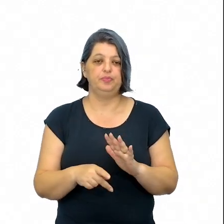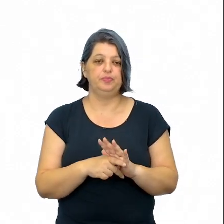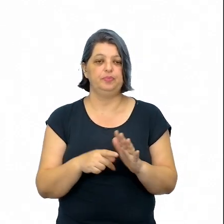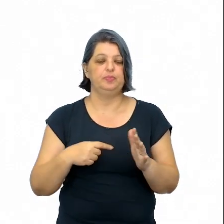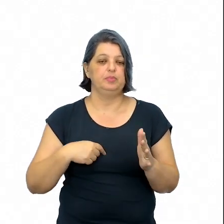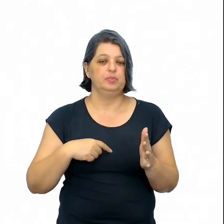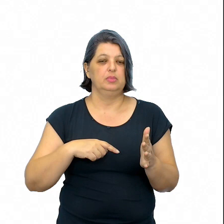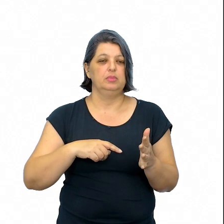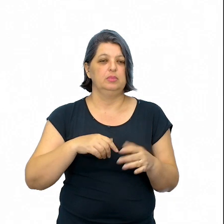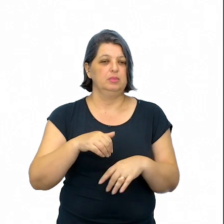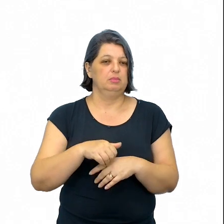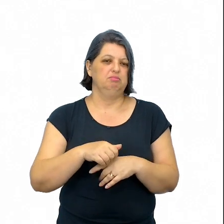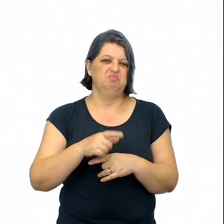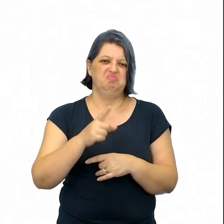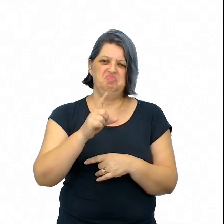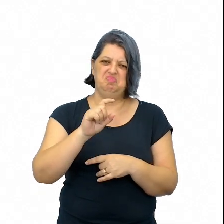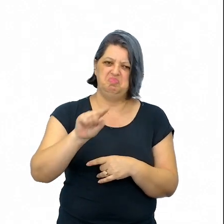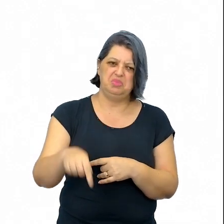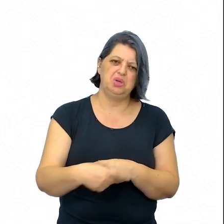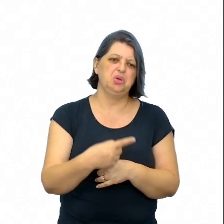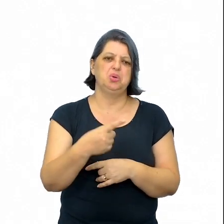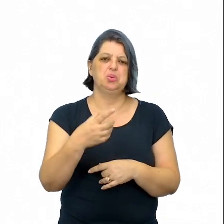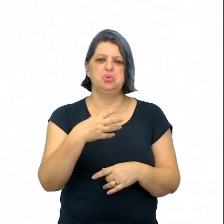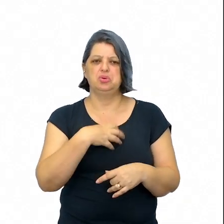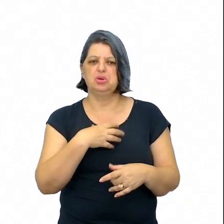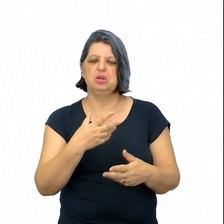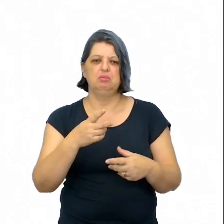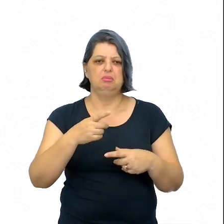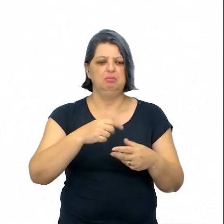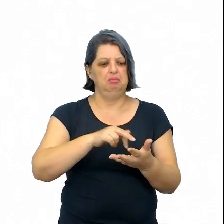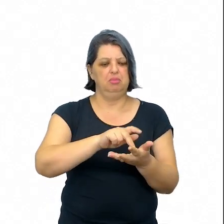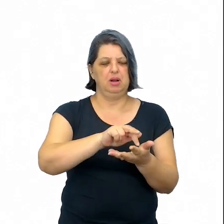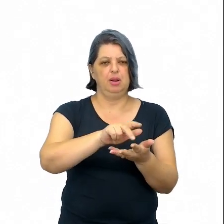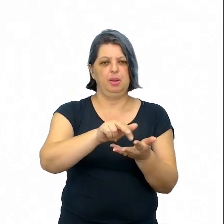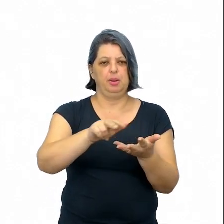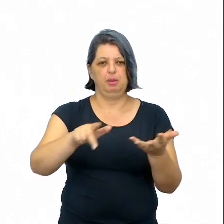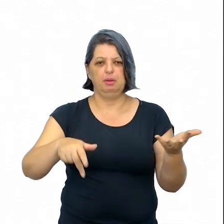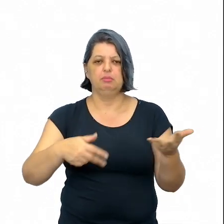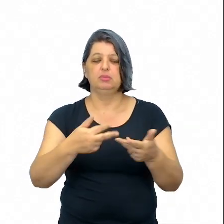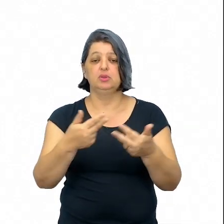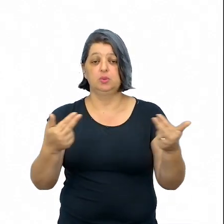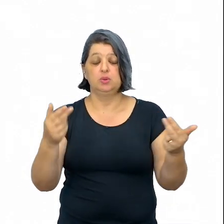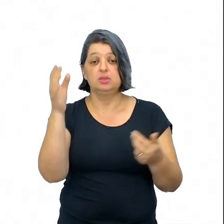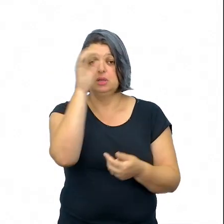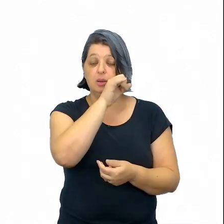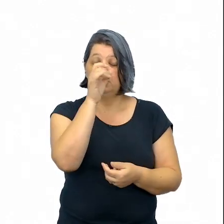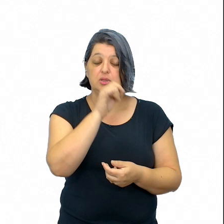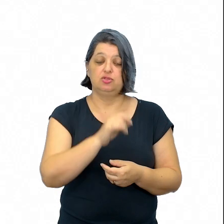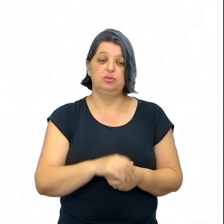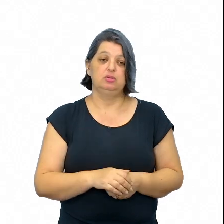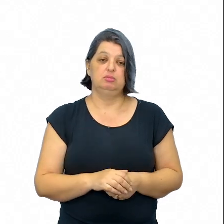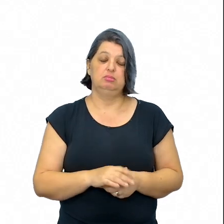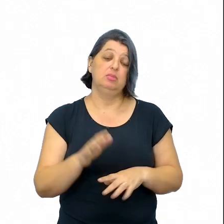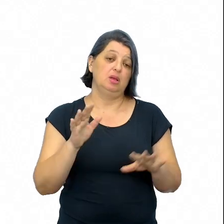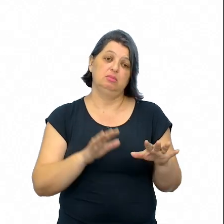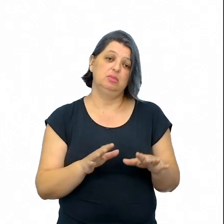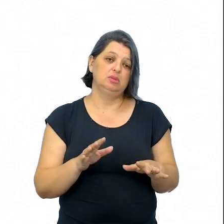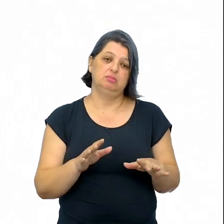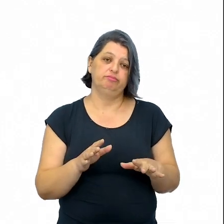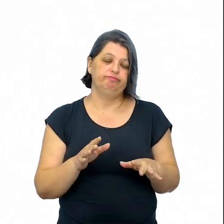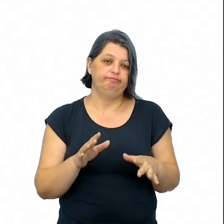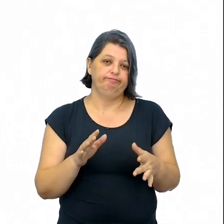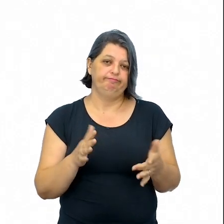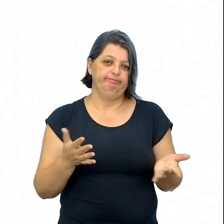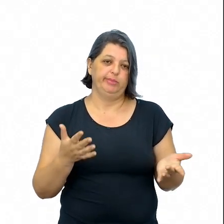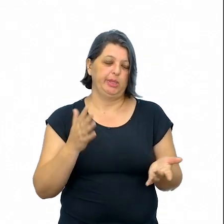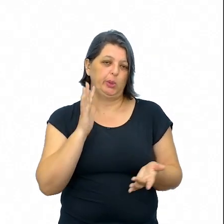1000 formas, ou 100 formas, ou não importa a quantidade de formas, de coisas que eu aprendi que não dão certo, que não